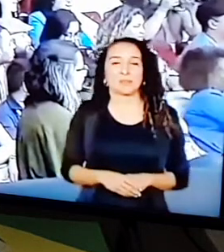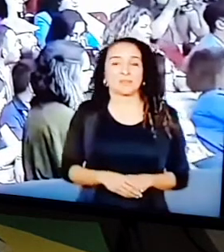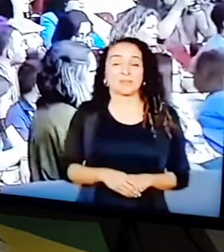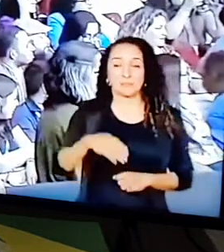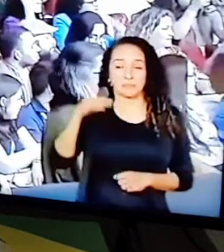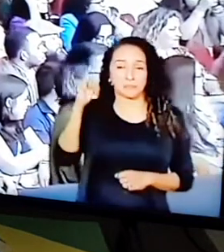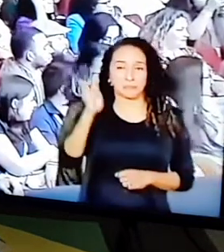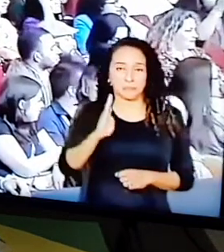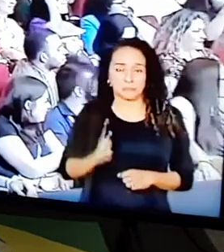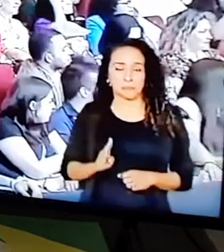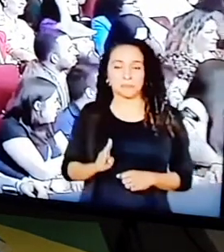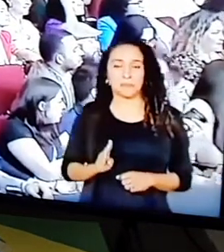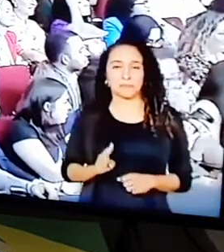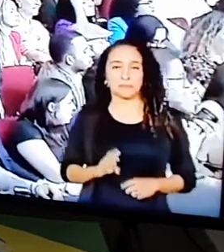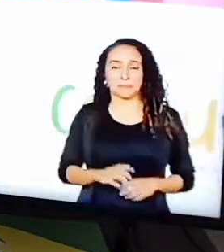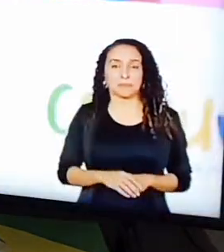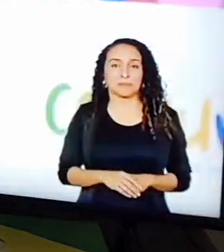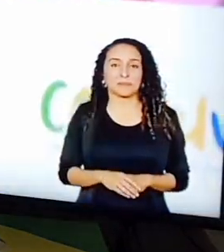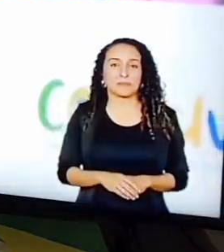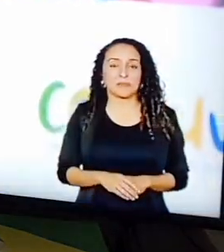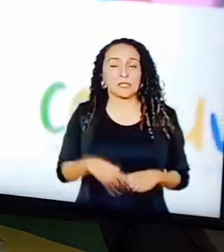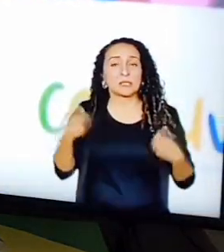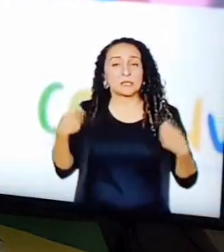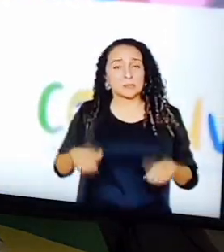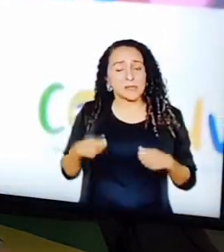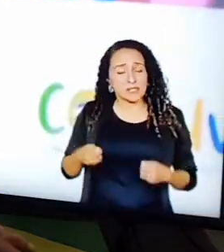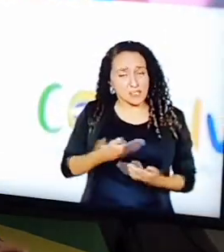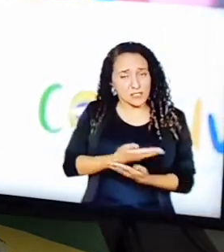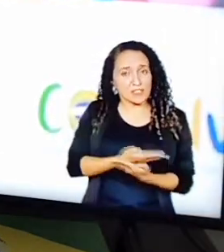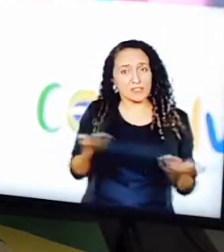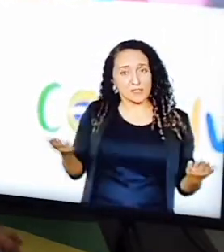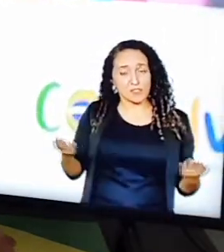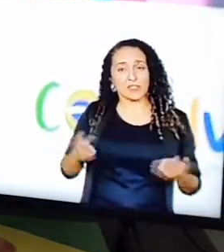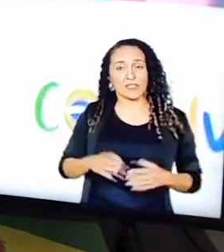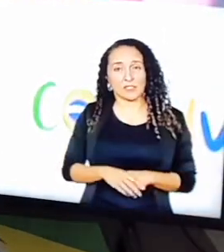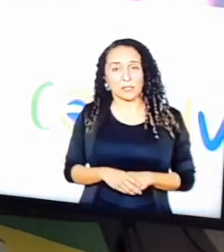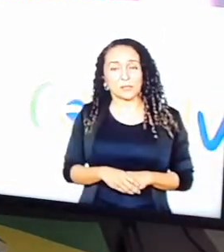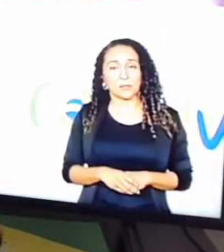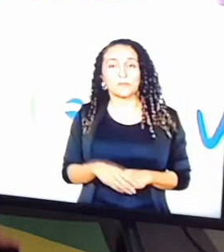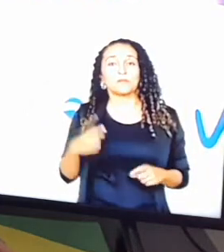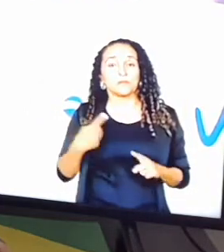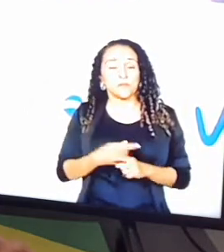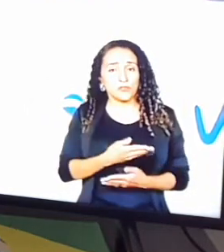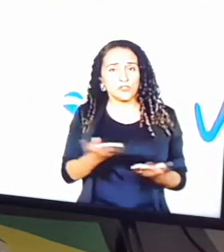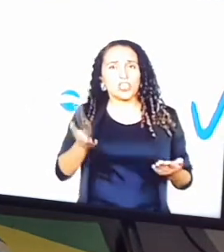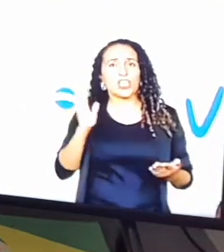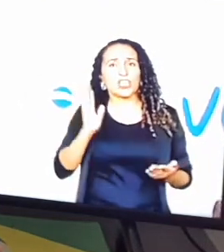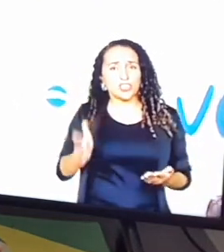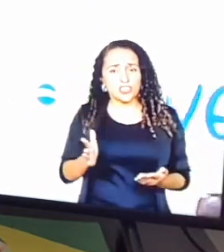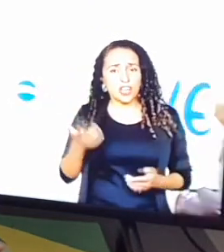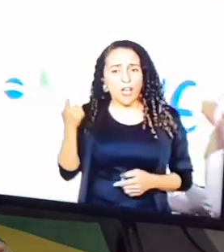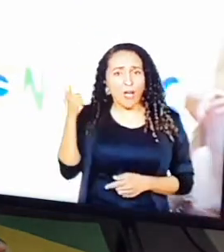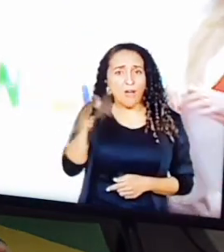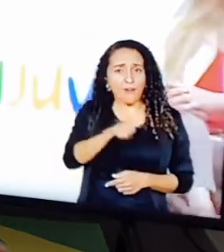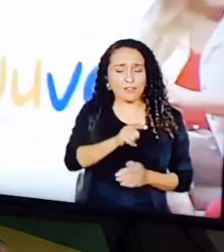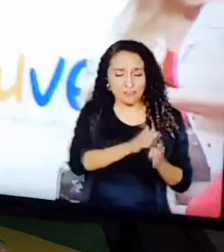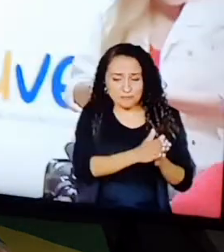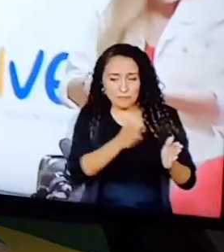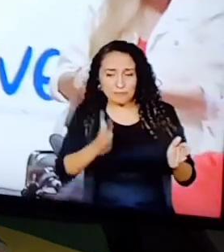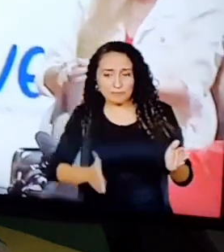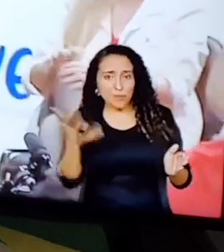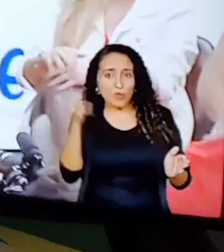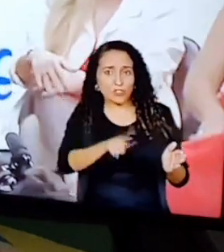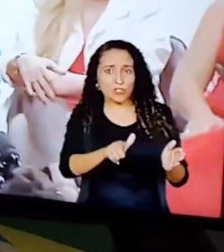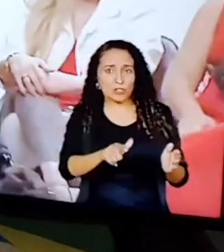O Brasil precisa de vocês. Ó. Porque vocês já cumpriram uma etapa e